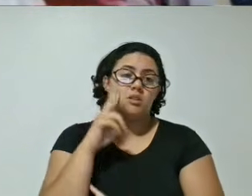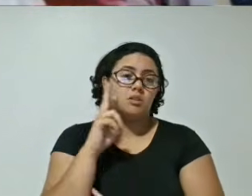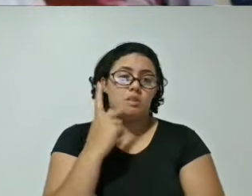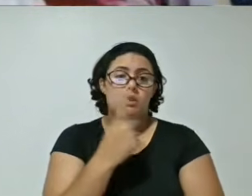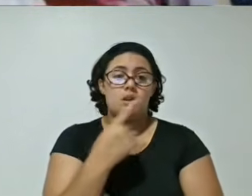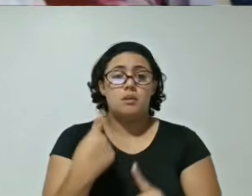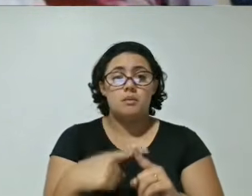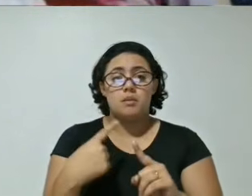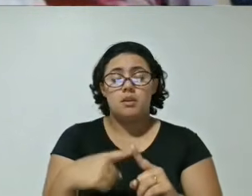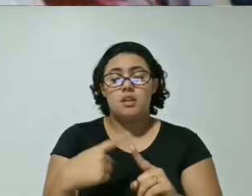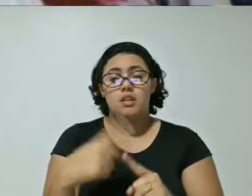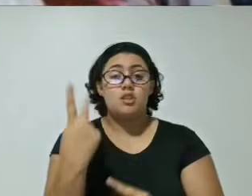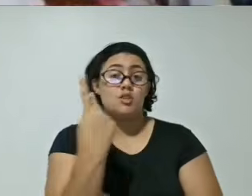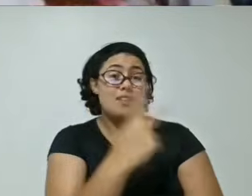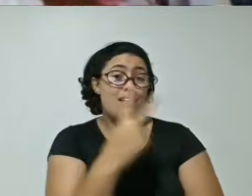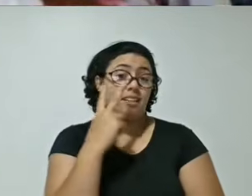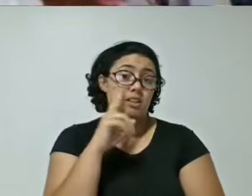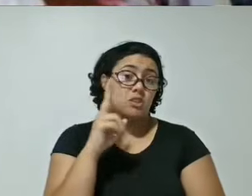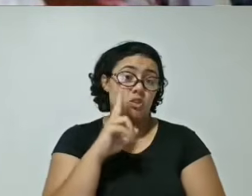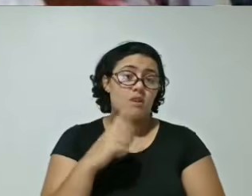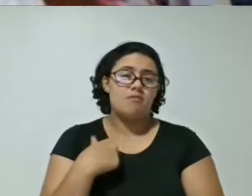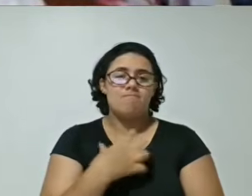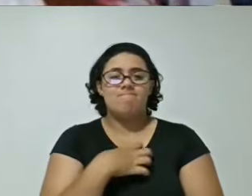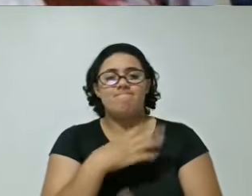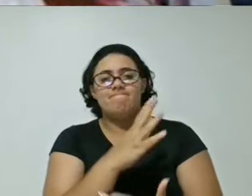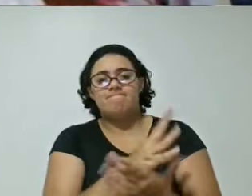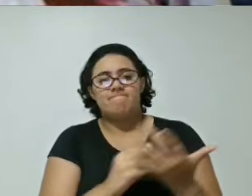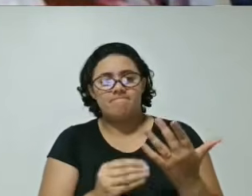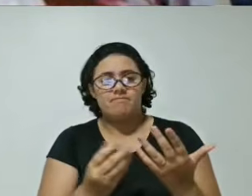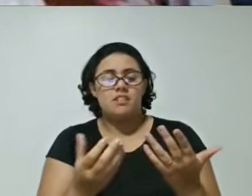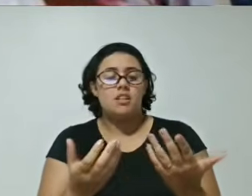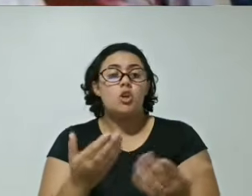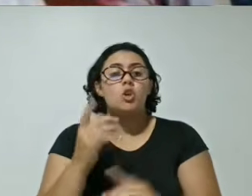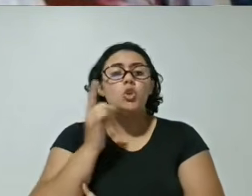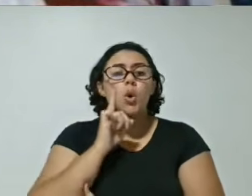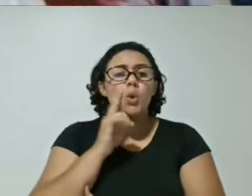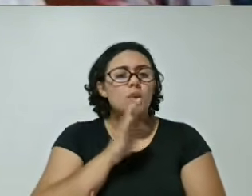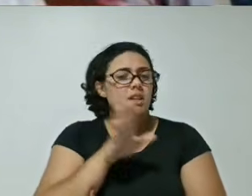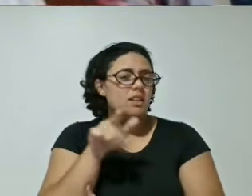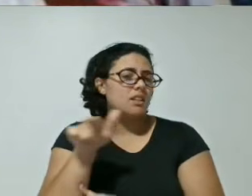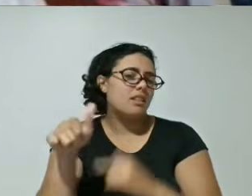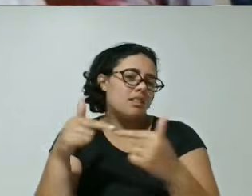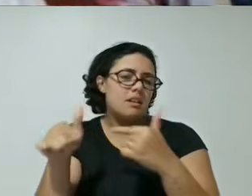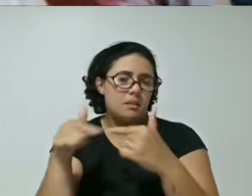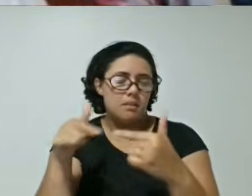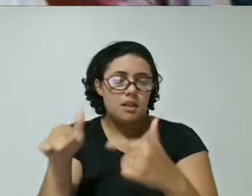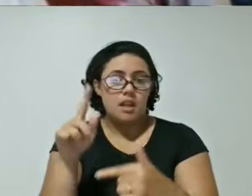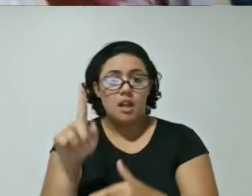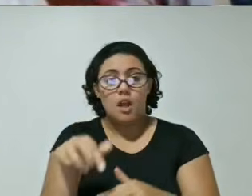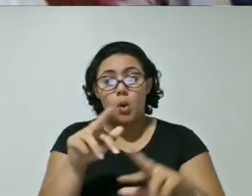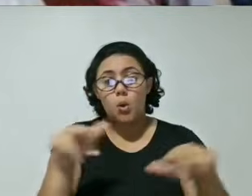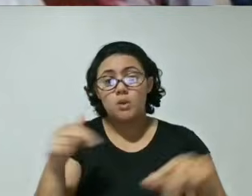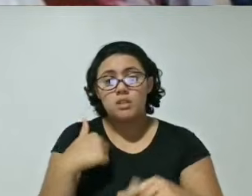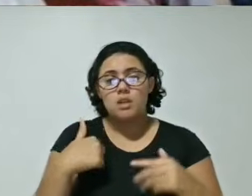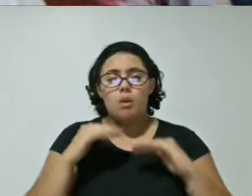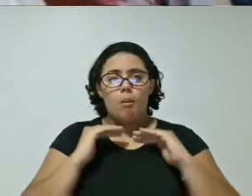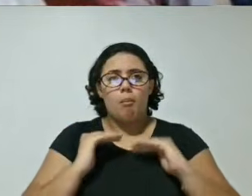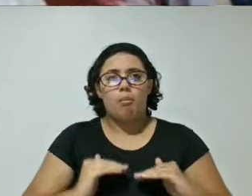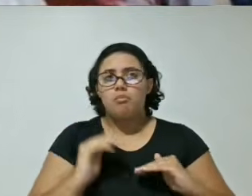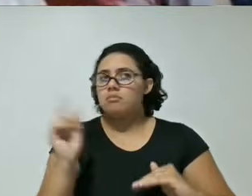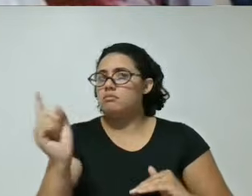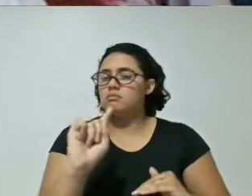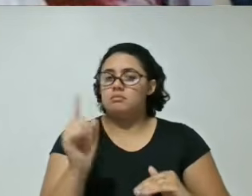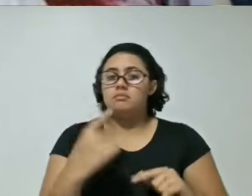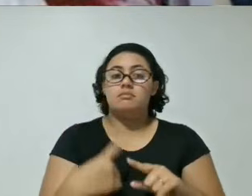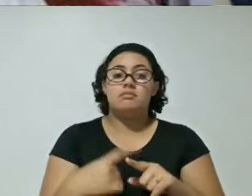minha inspiração para levantar todos os dias e vir trabalhar. Assim, é uma coisa que não me faz esmorecer. E eu acho